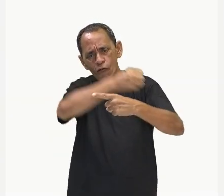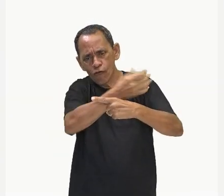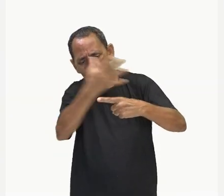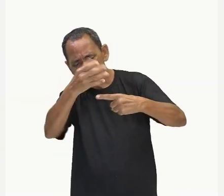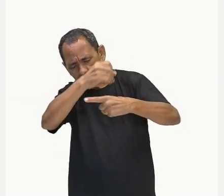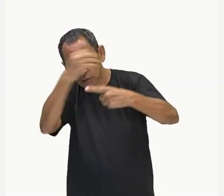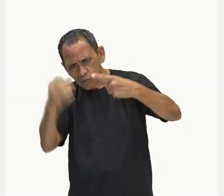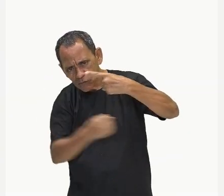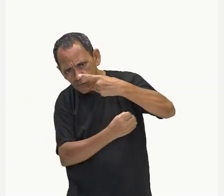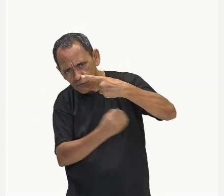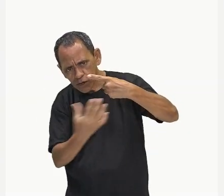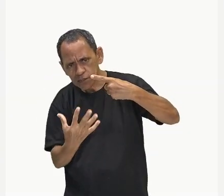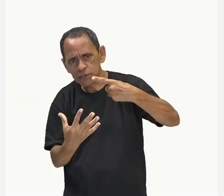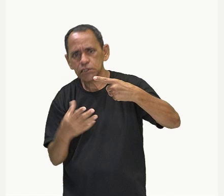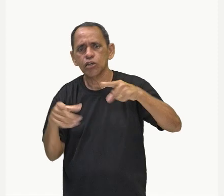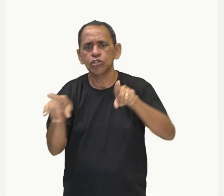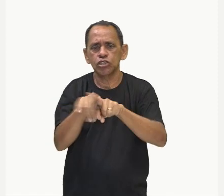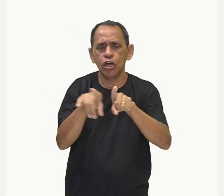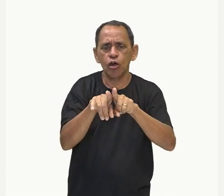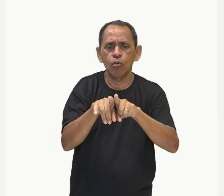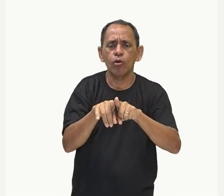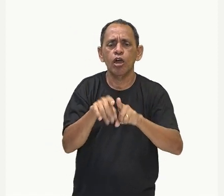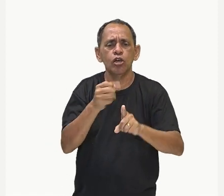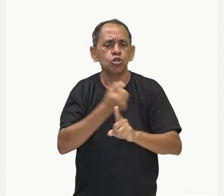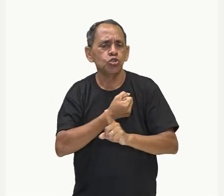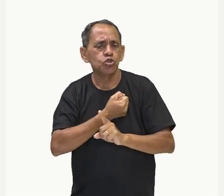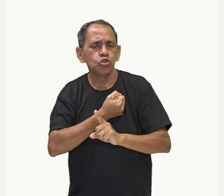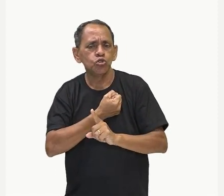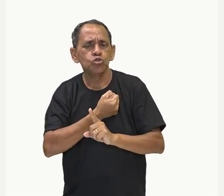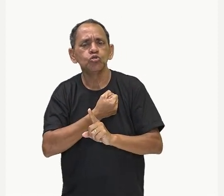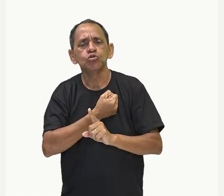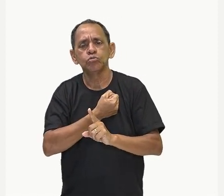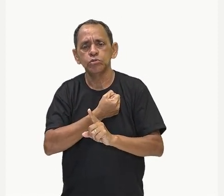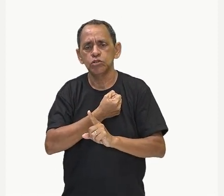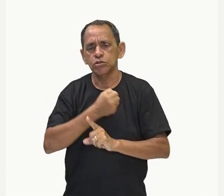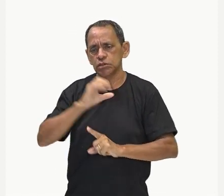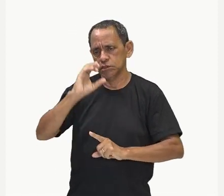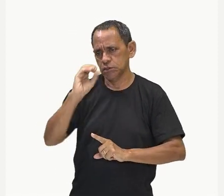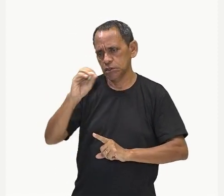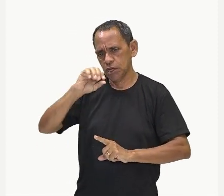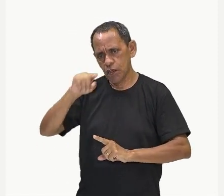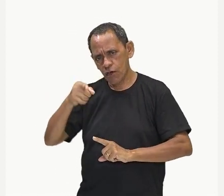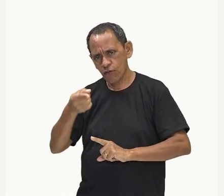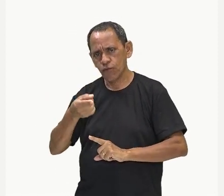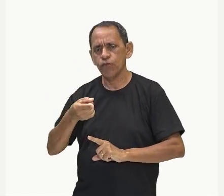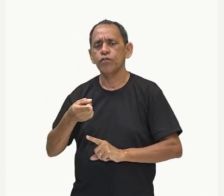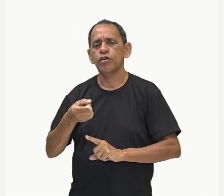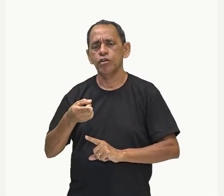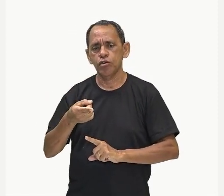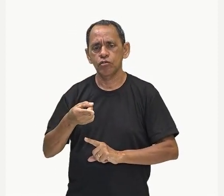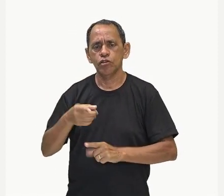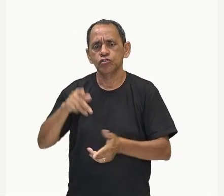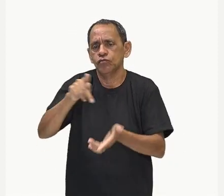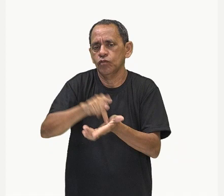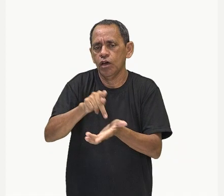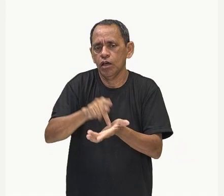e o seu número decimal correspondente. Ó,